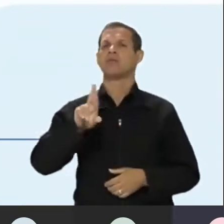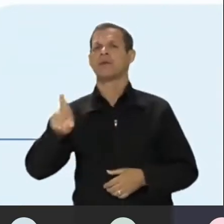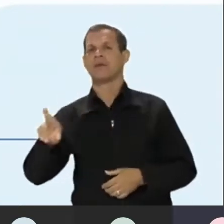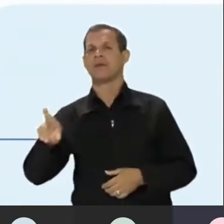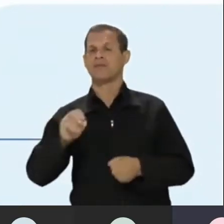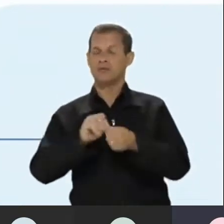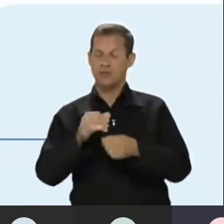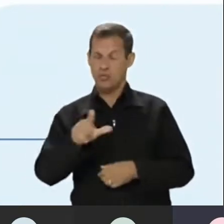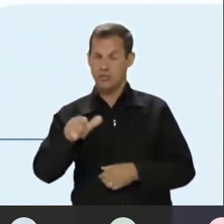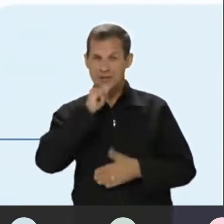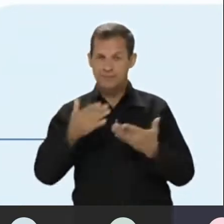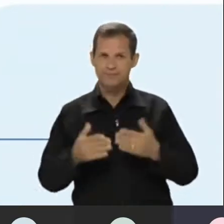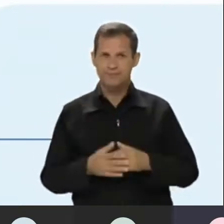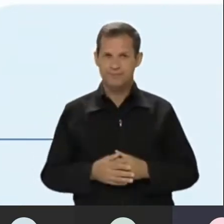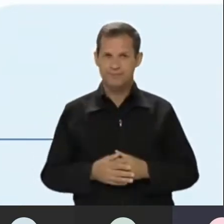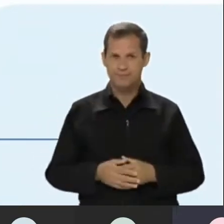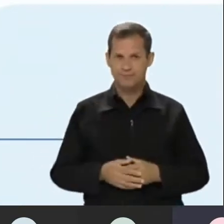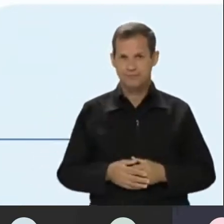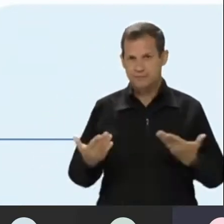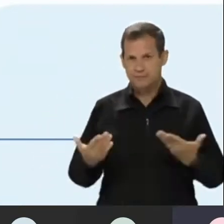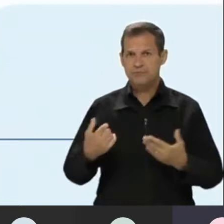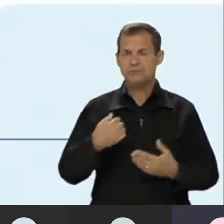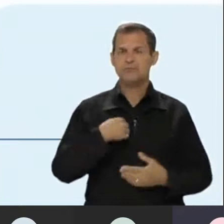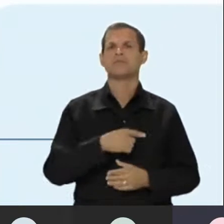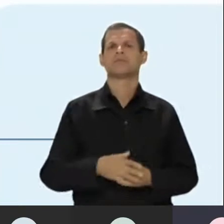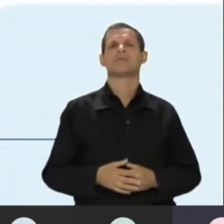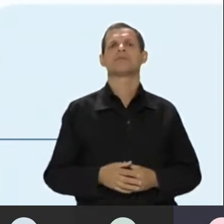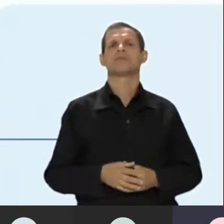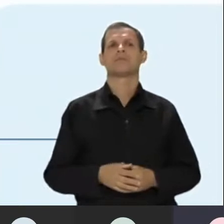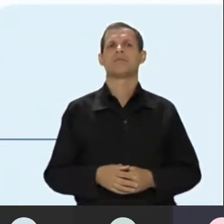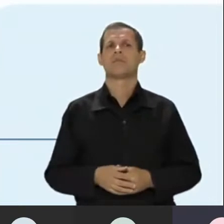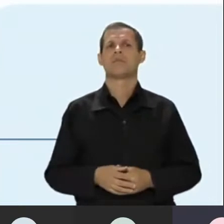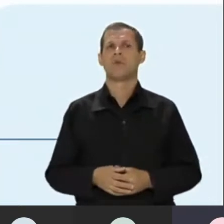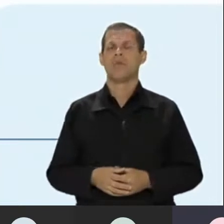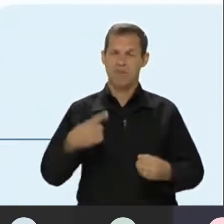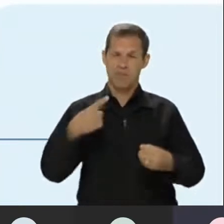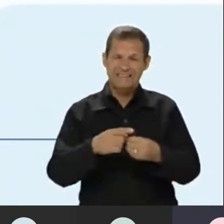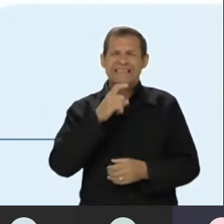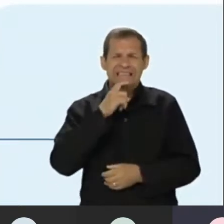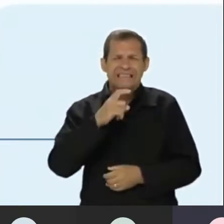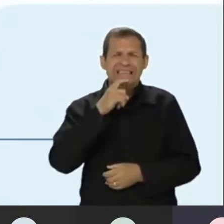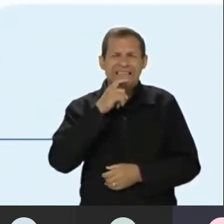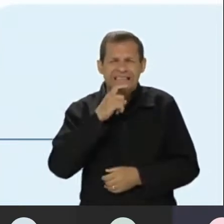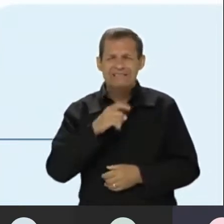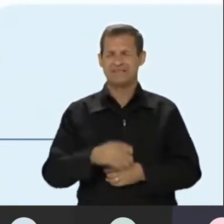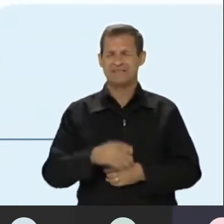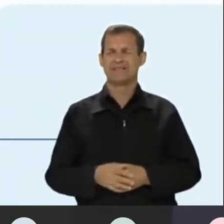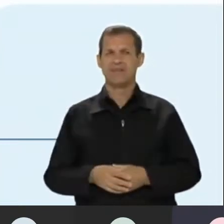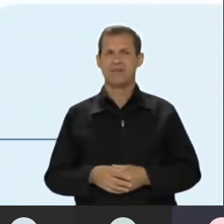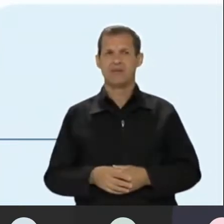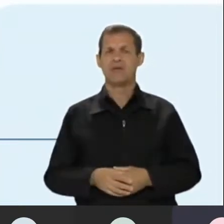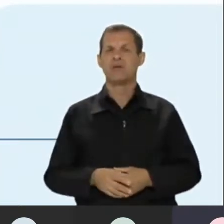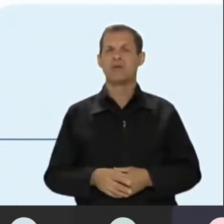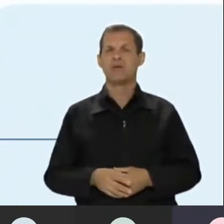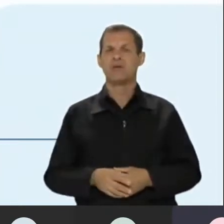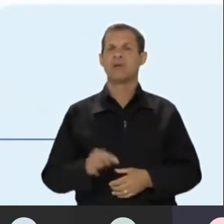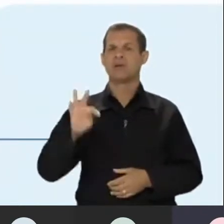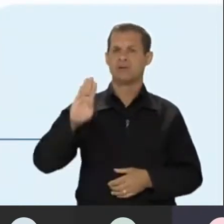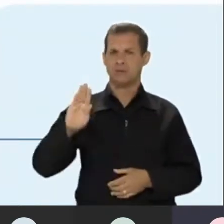relativa. Vou fazer outro exemplo aqui. Agora eu vou ter uma cidade mais fria, então temperatura de bulbo